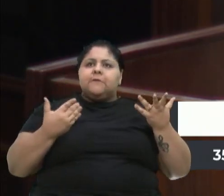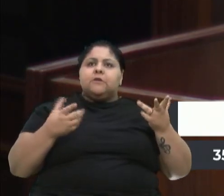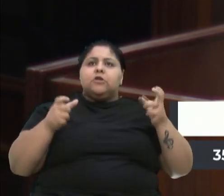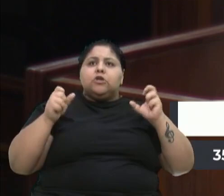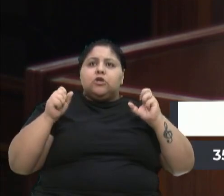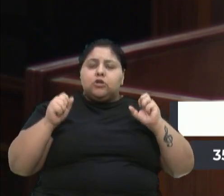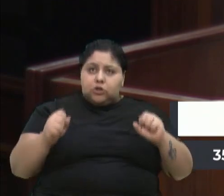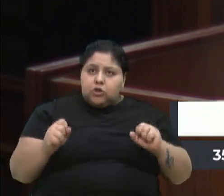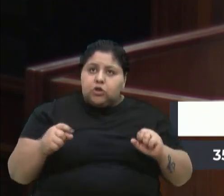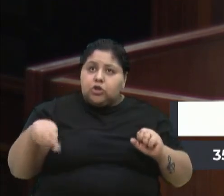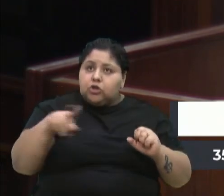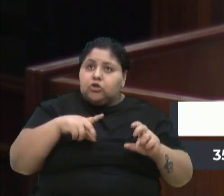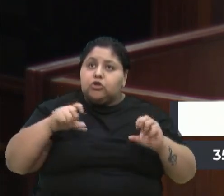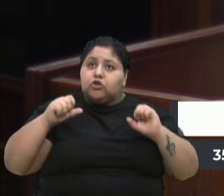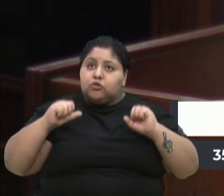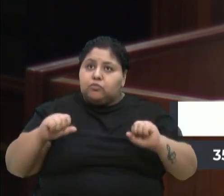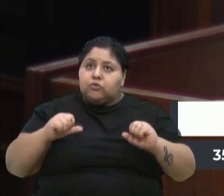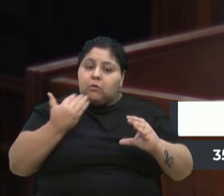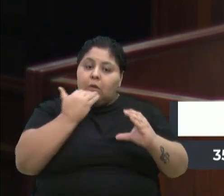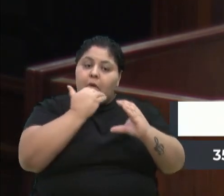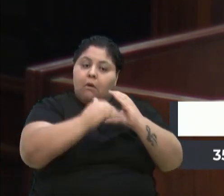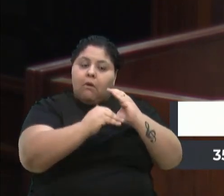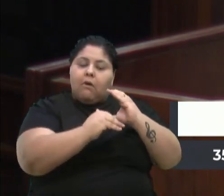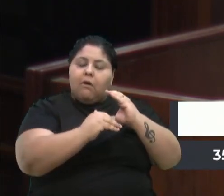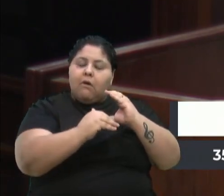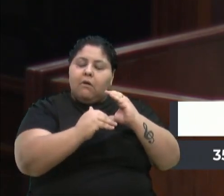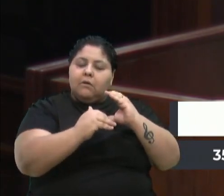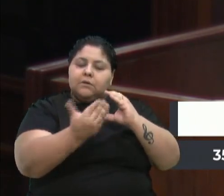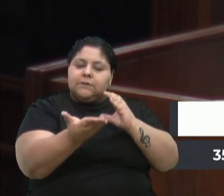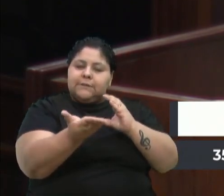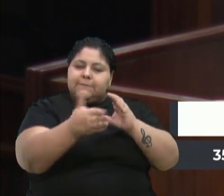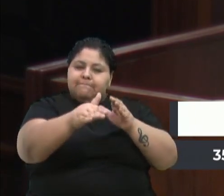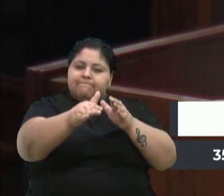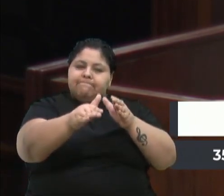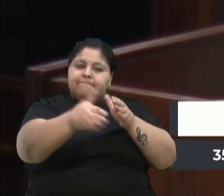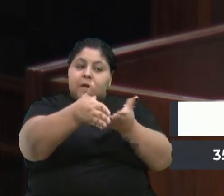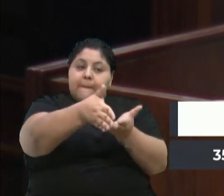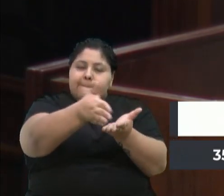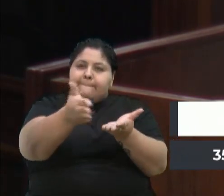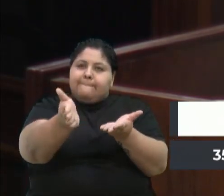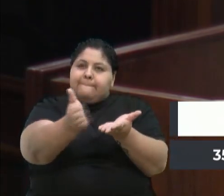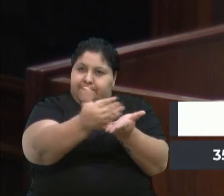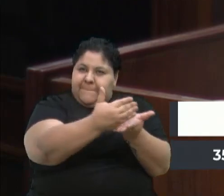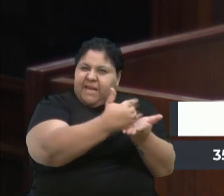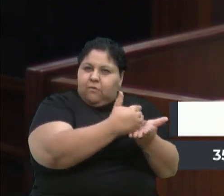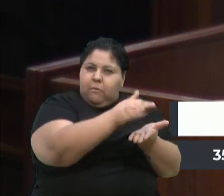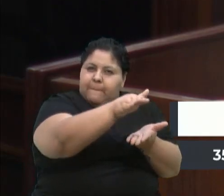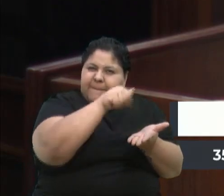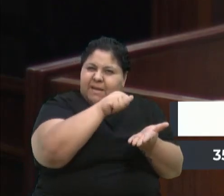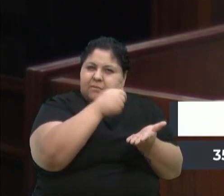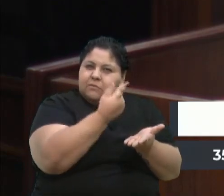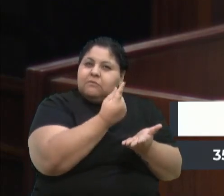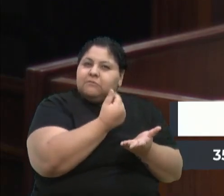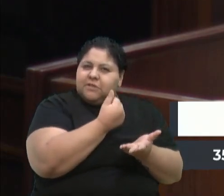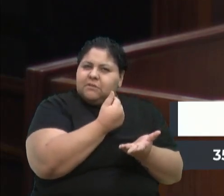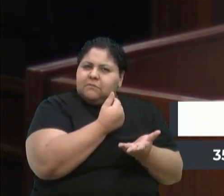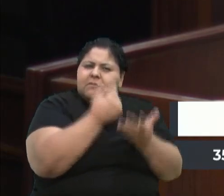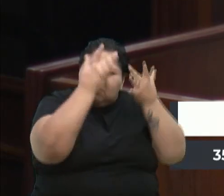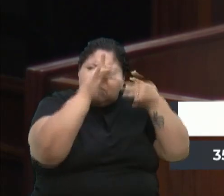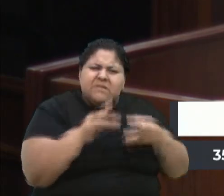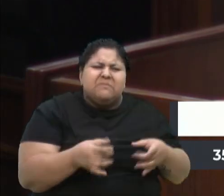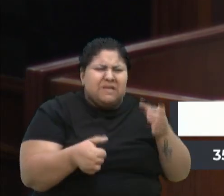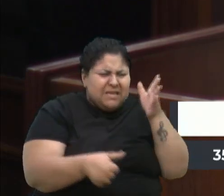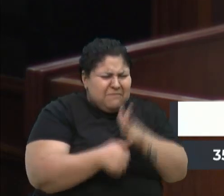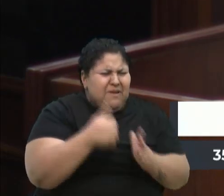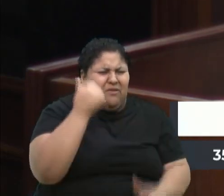pego o dinheiro. E que bom que o prefeito... Eu não estava entendendo o tema, eu fui lá e perguntei ao prefeito, me explica direito isso aqui. Então,